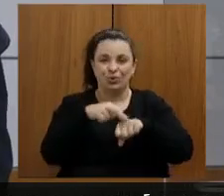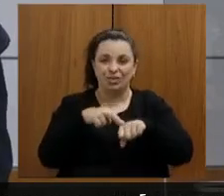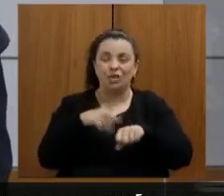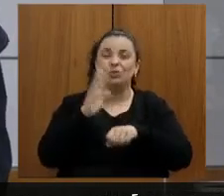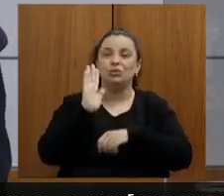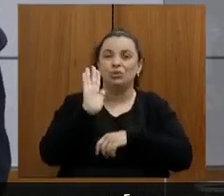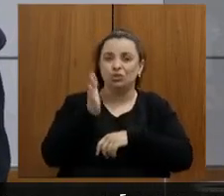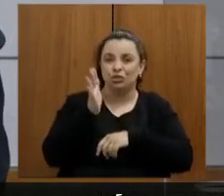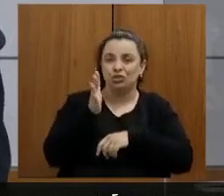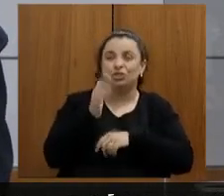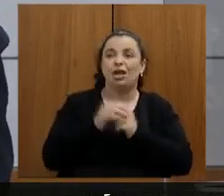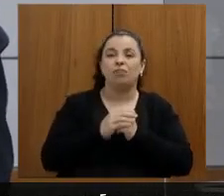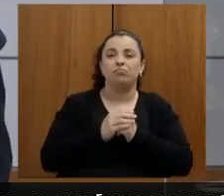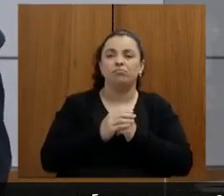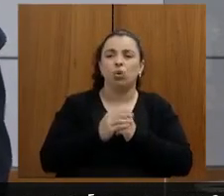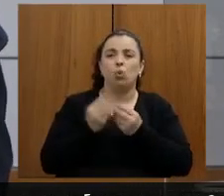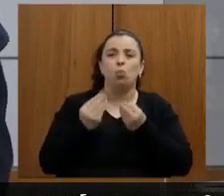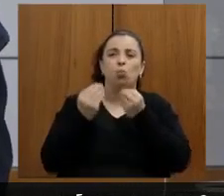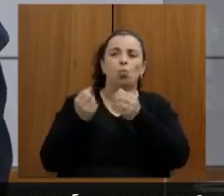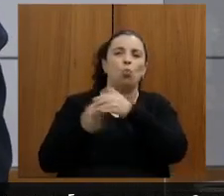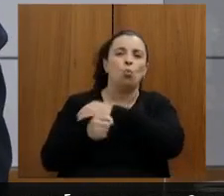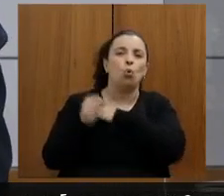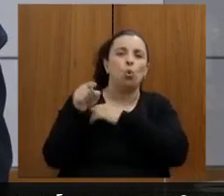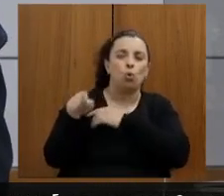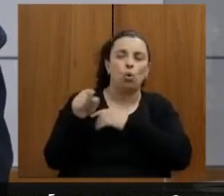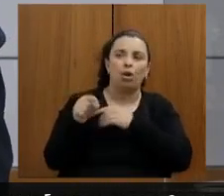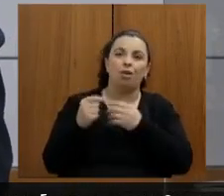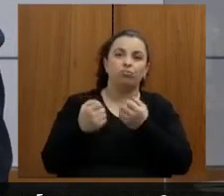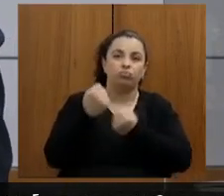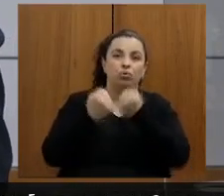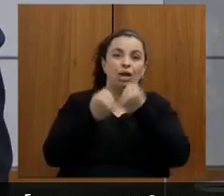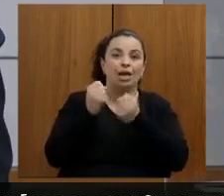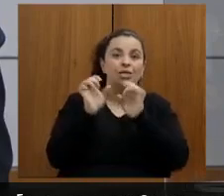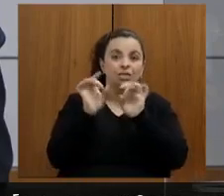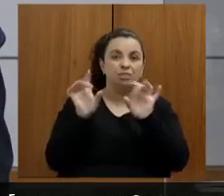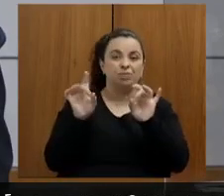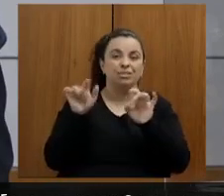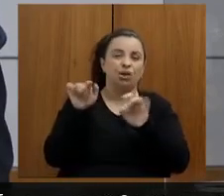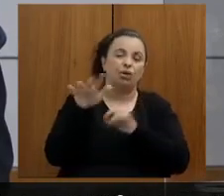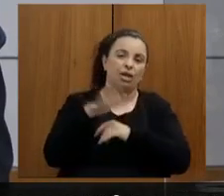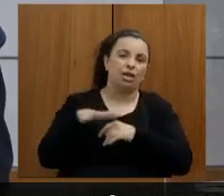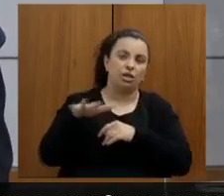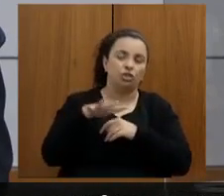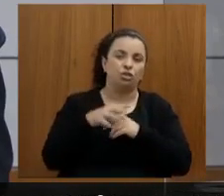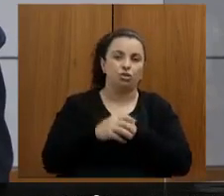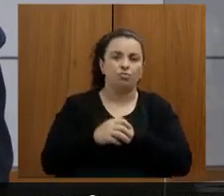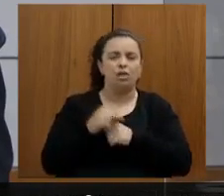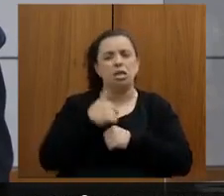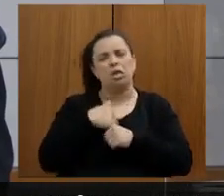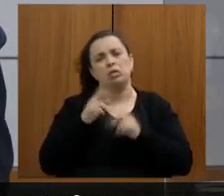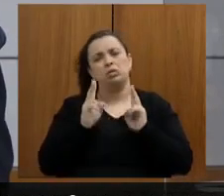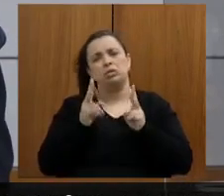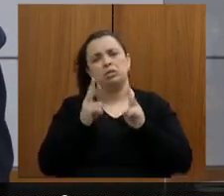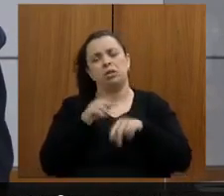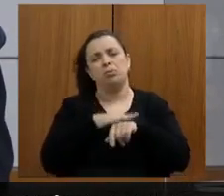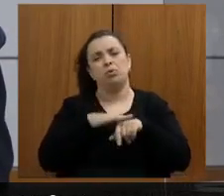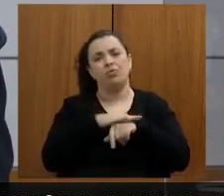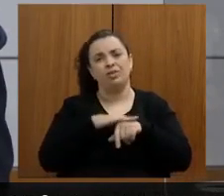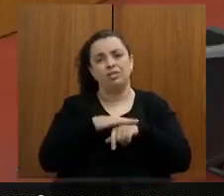veículo especializado para região foi o que me relatou tô sempre conversando lá com a